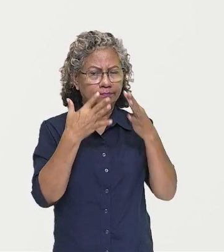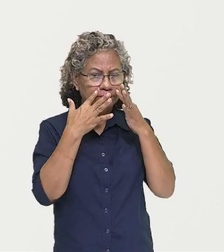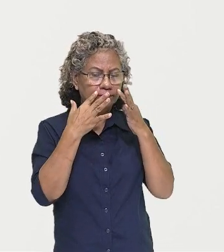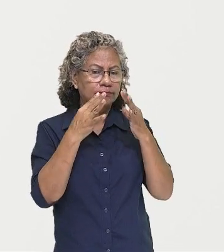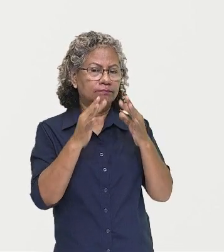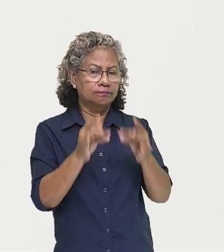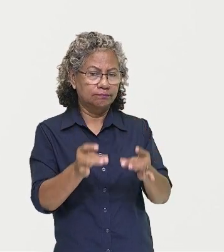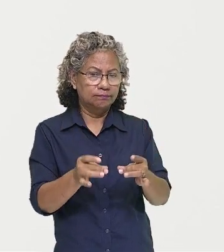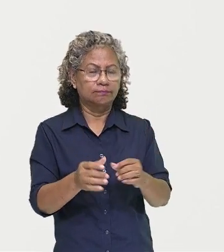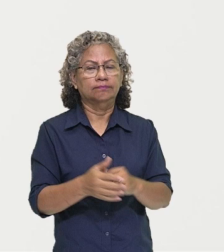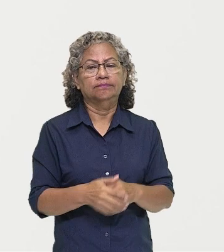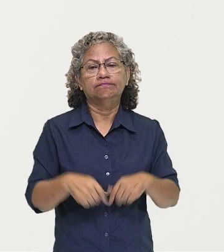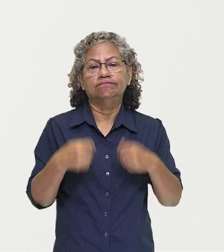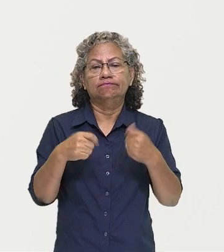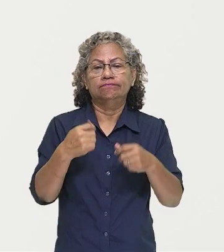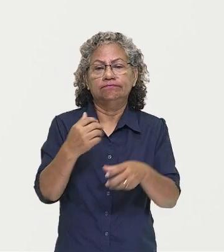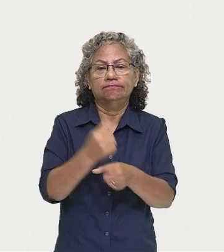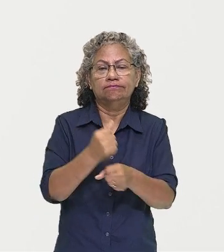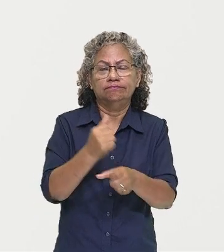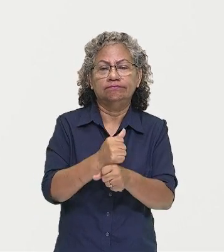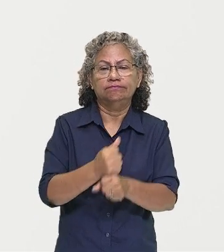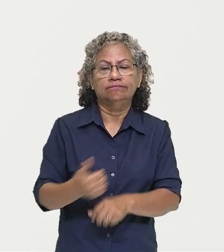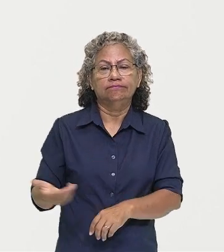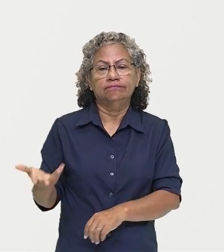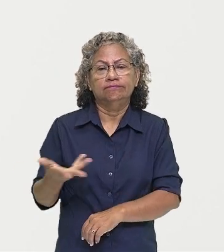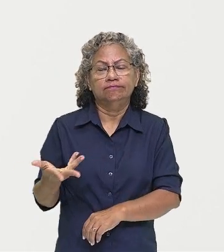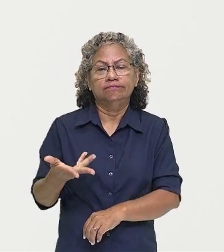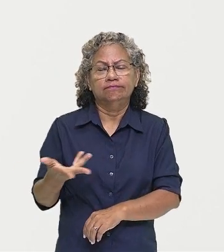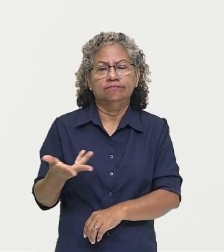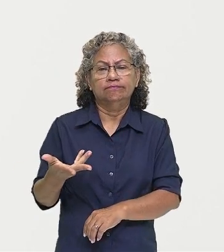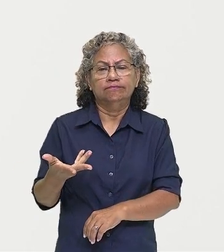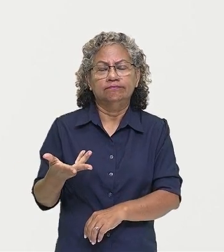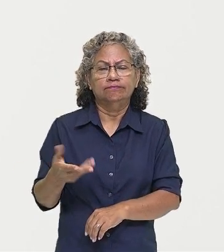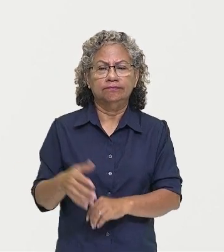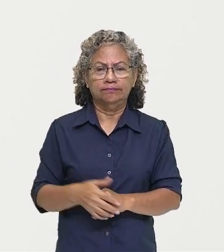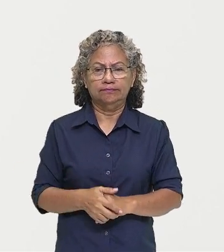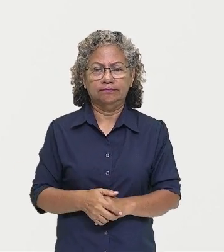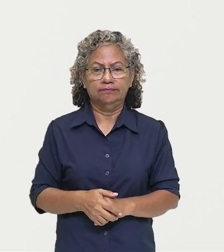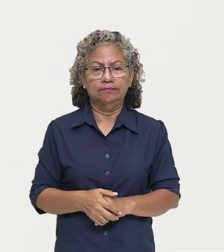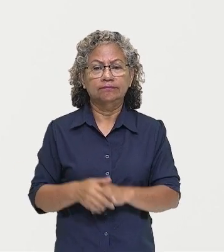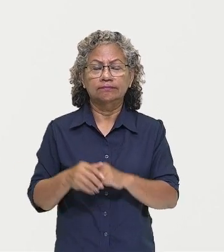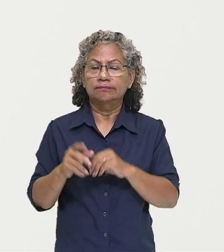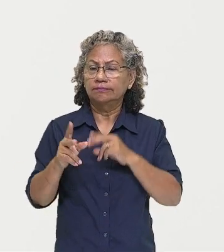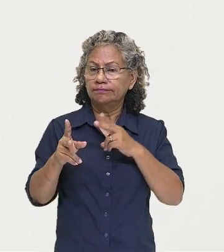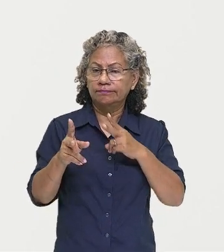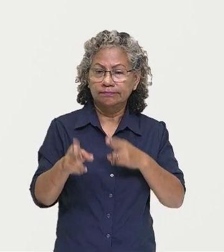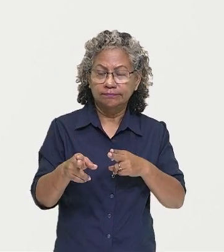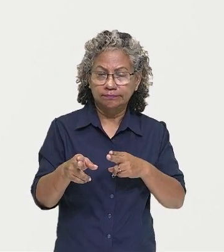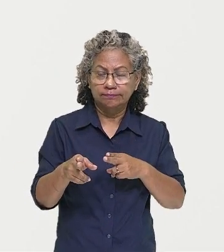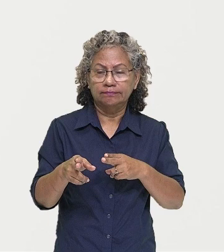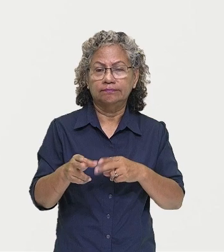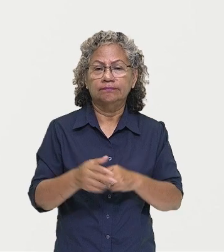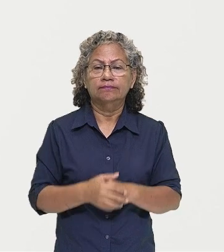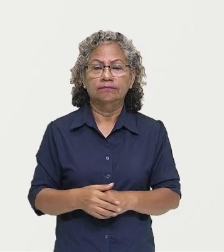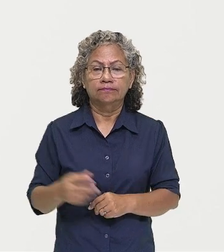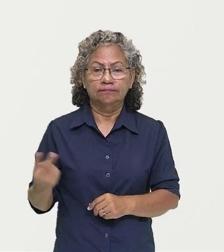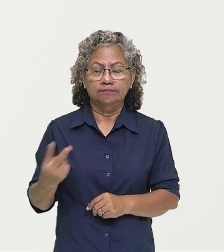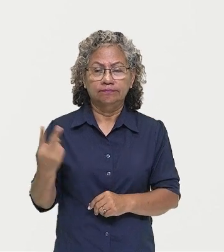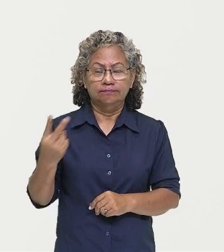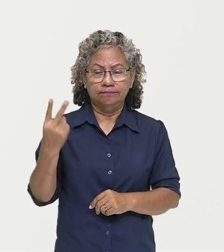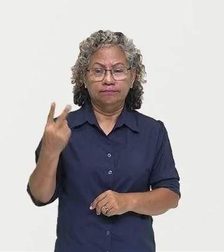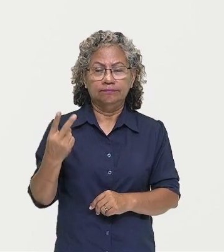da aceleração. Como a aceleração vai ser igual ao valor da variação